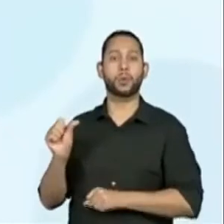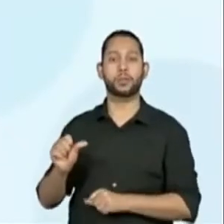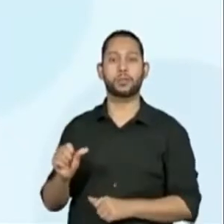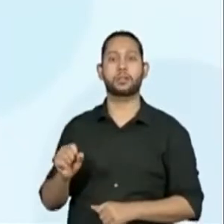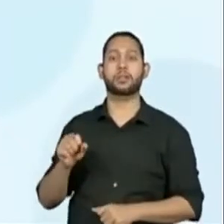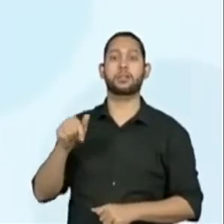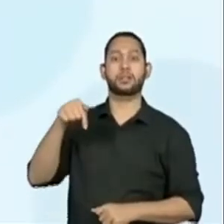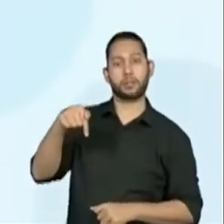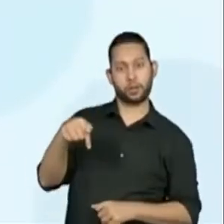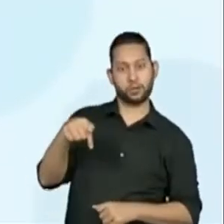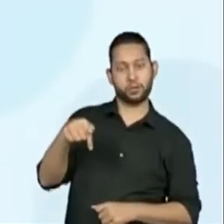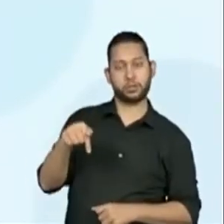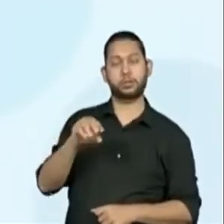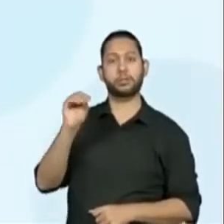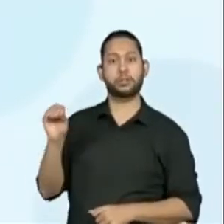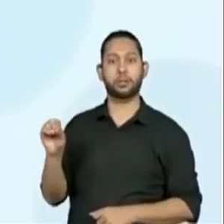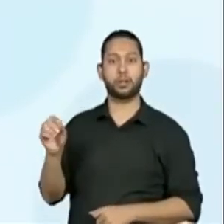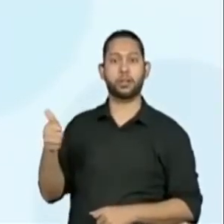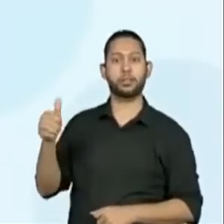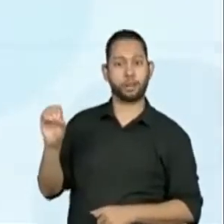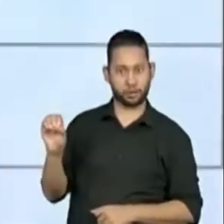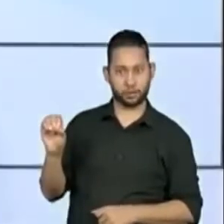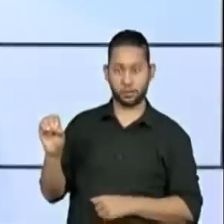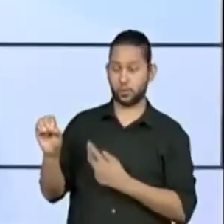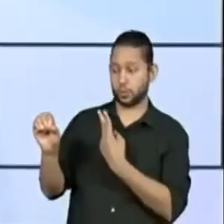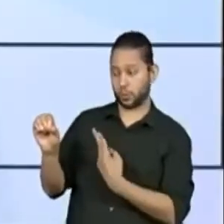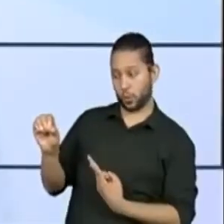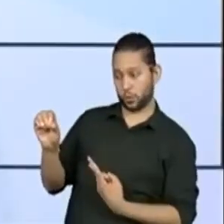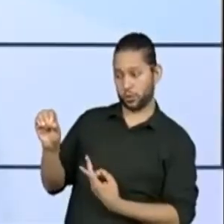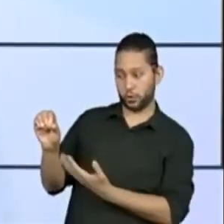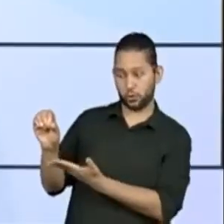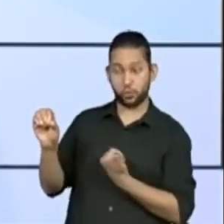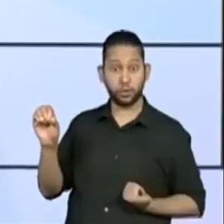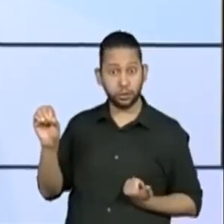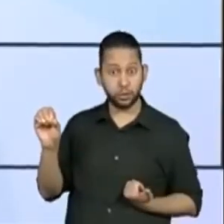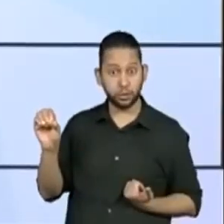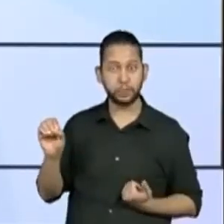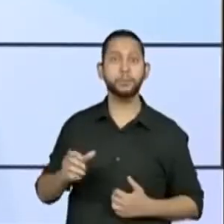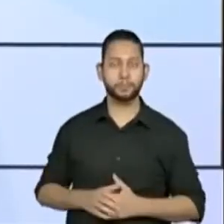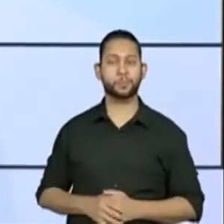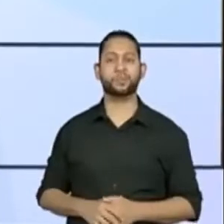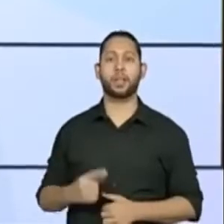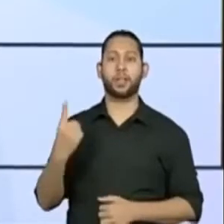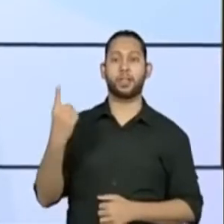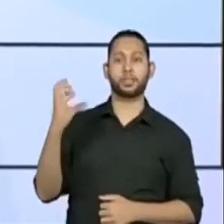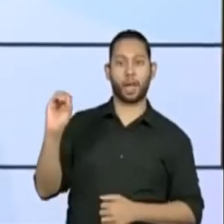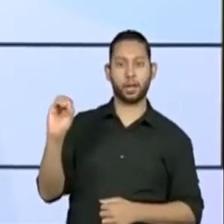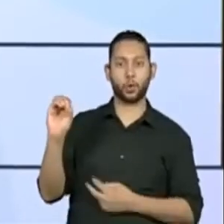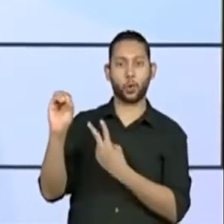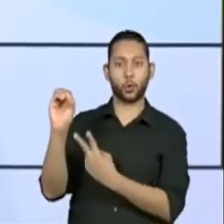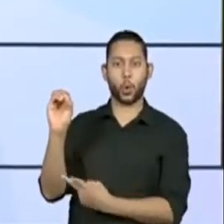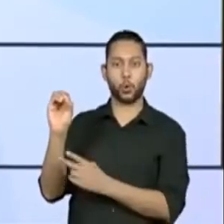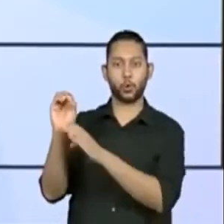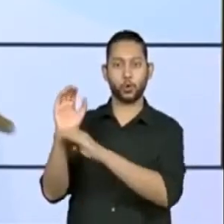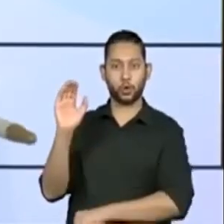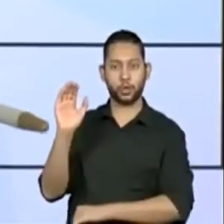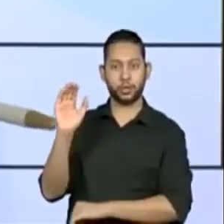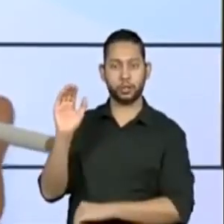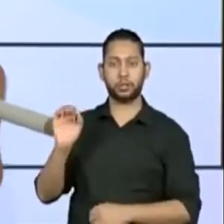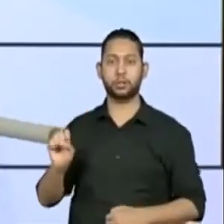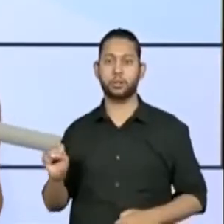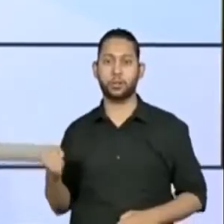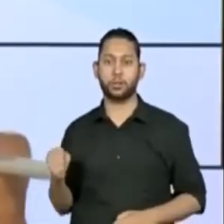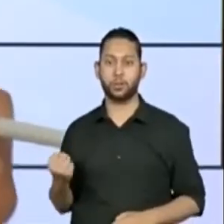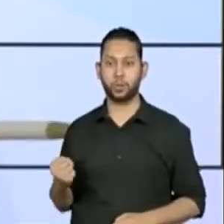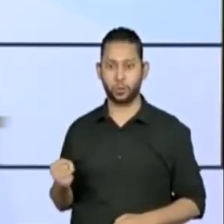1018 agora já que emprestou ele vale 7 Então bora lá 10 tiro dois aí